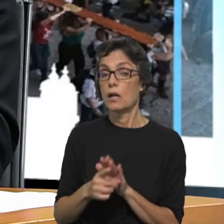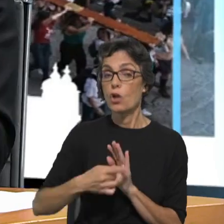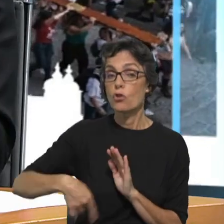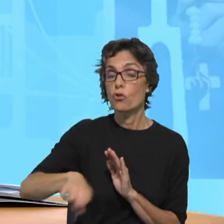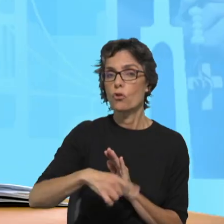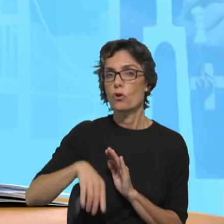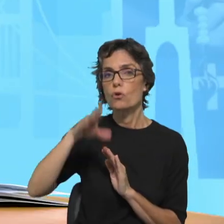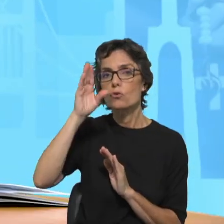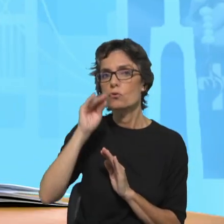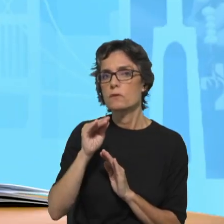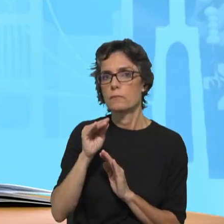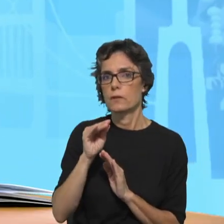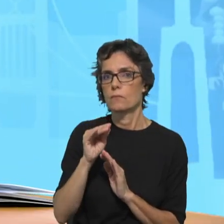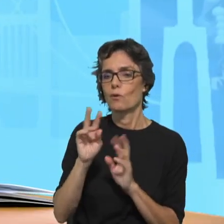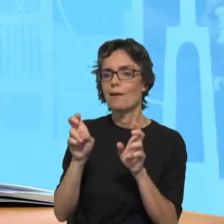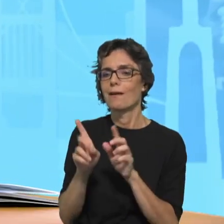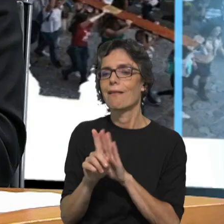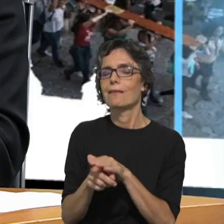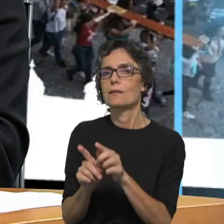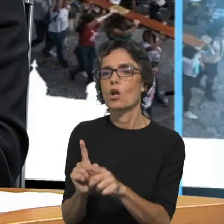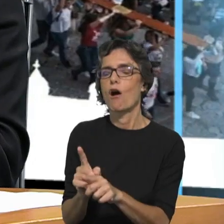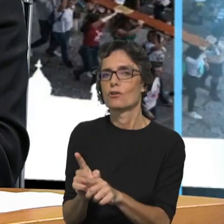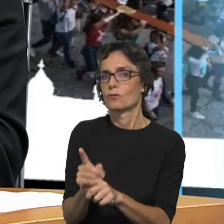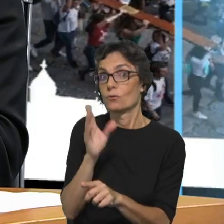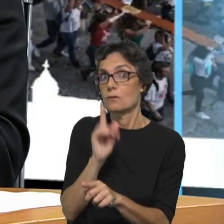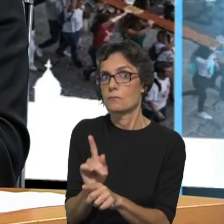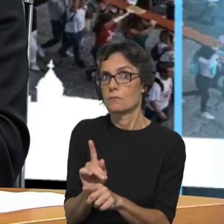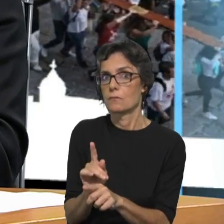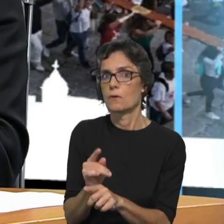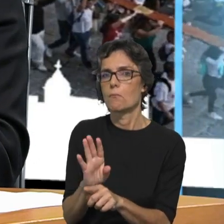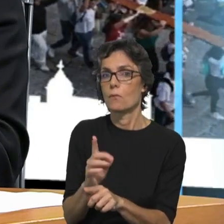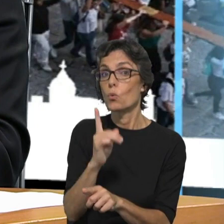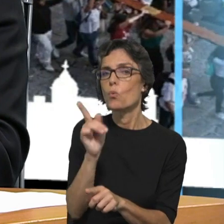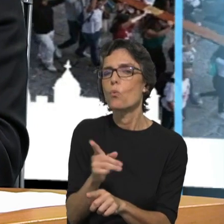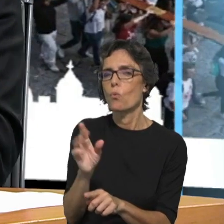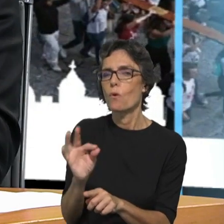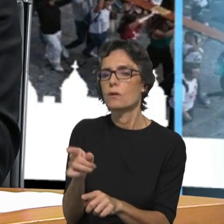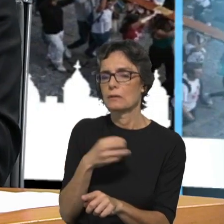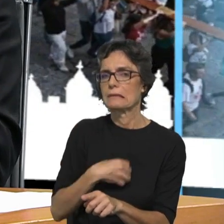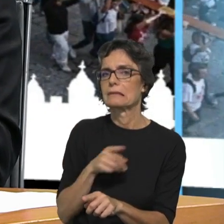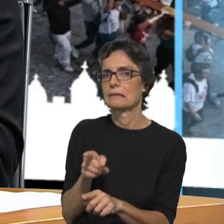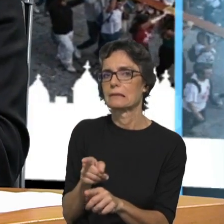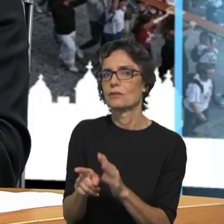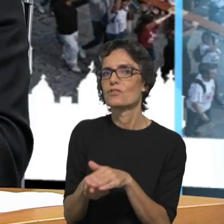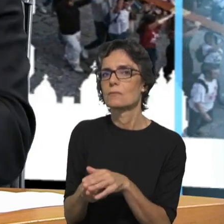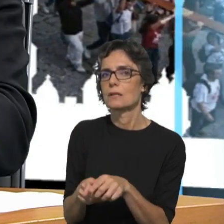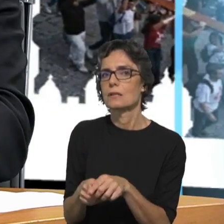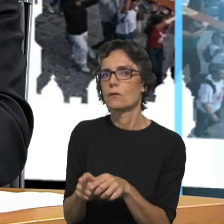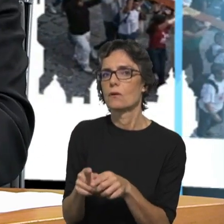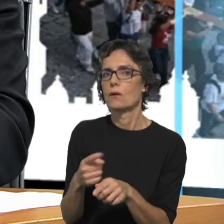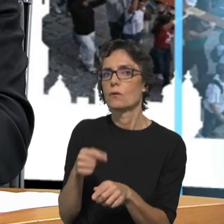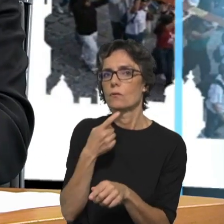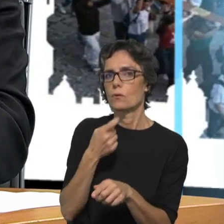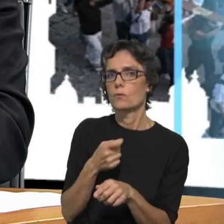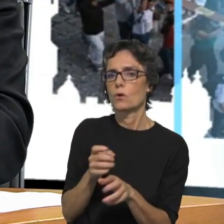para cada respondente o que é que significou a sua discriminação, mas ainda assim 1/4 diz discriminado. E onde é que é esta discriminação?